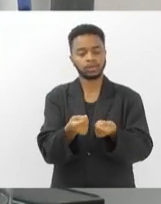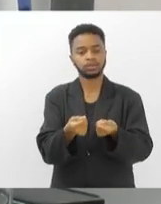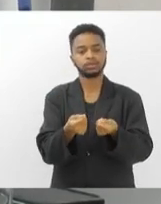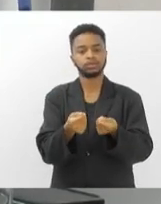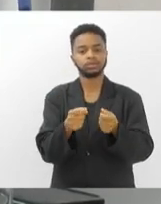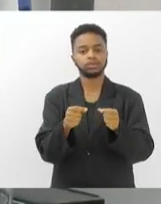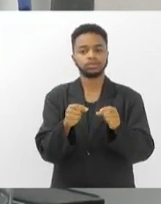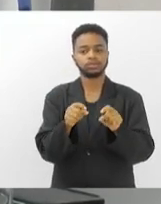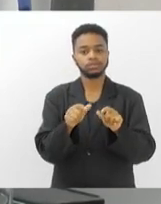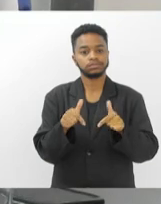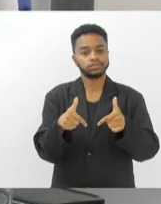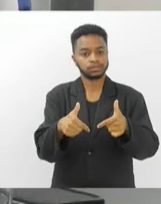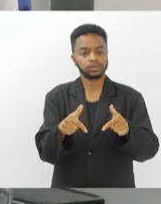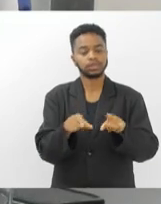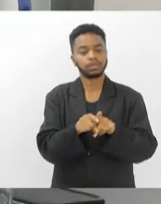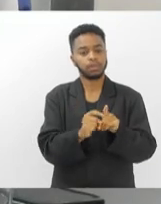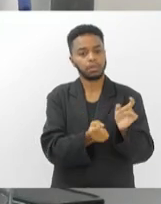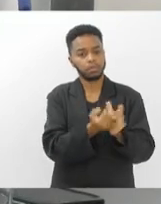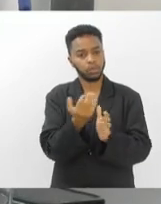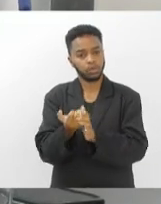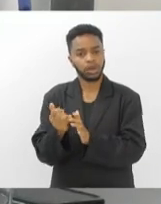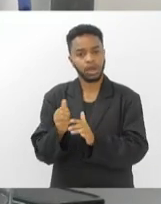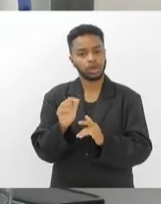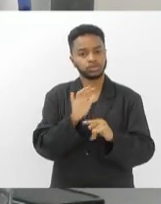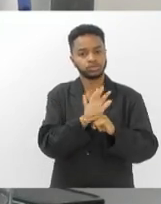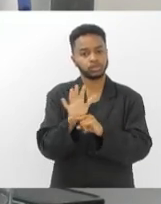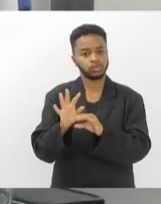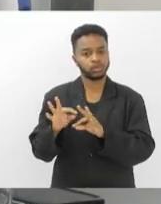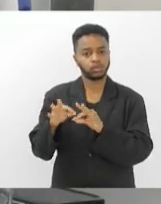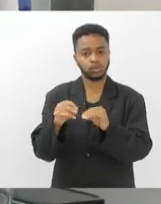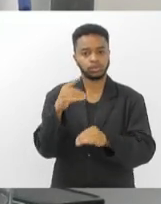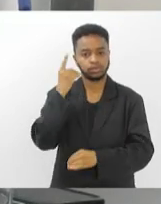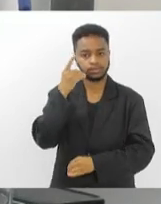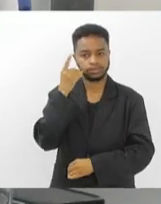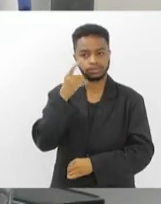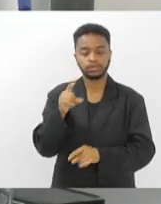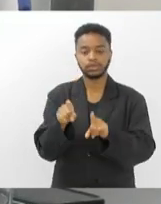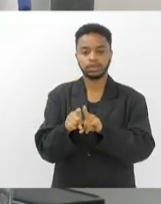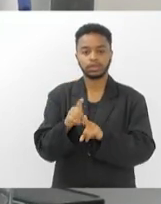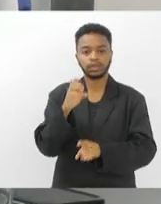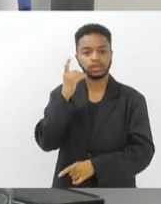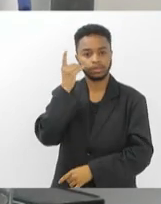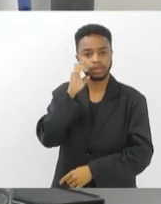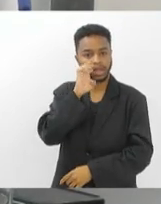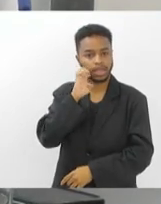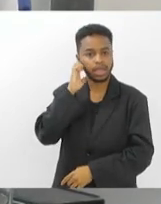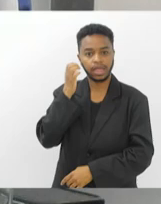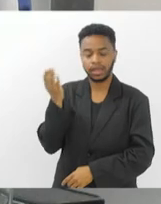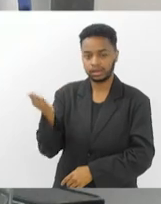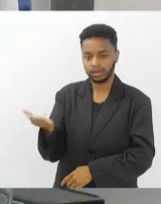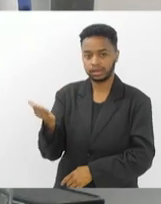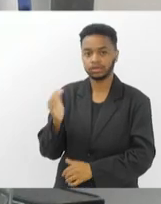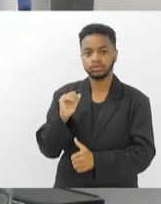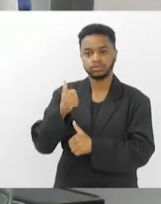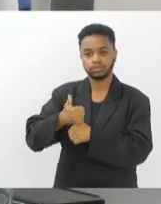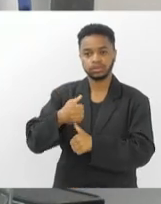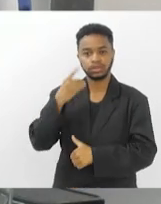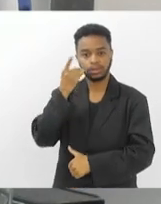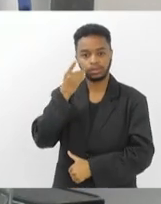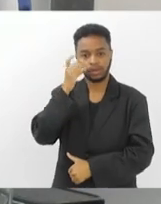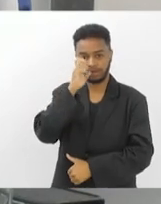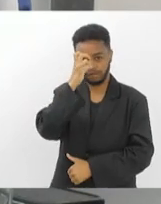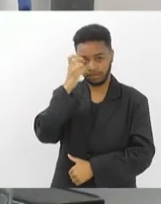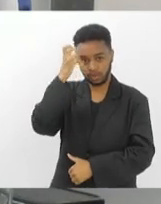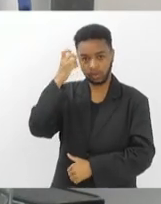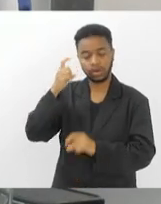da discussão e da produtividade que beneficia todos os mandatos. Faço extensão também à deputada Érica, que substitui a deputada Verônica,